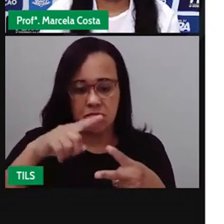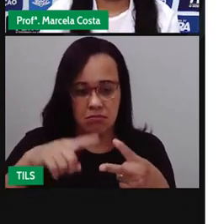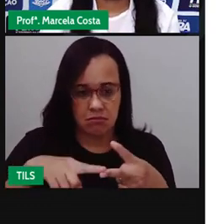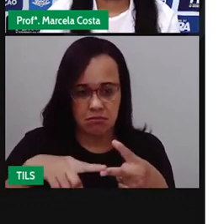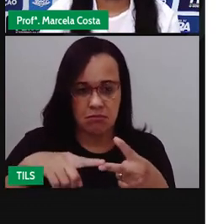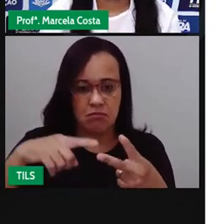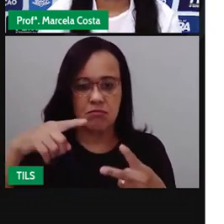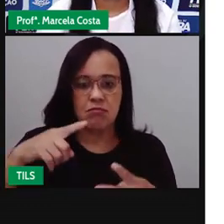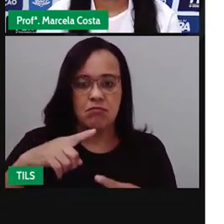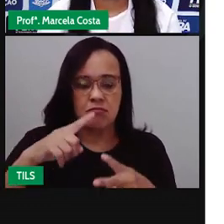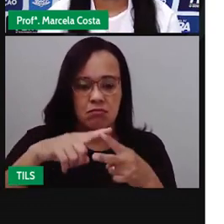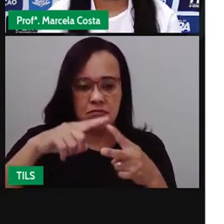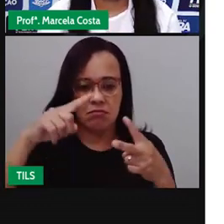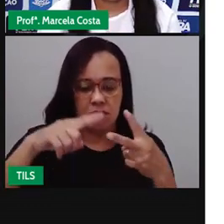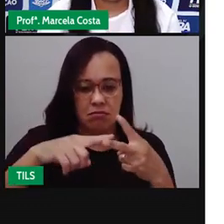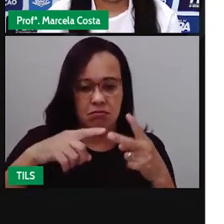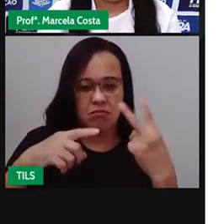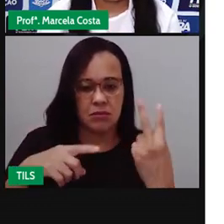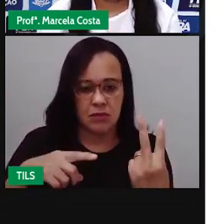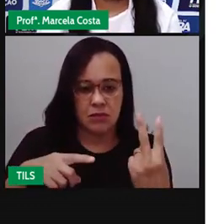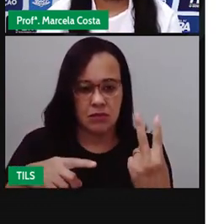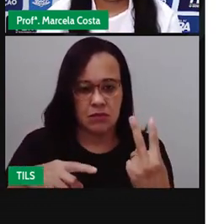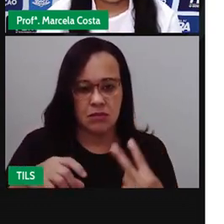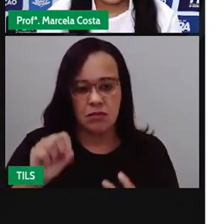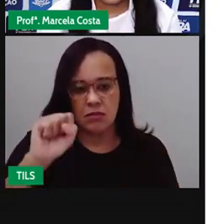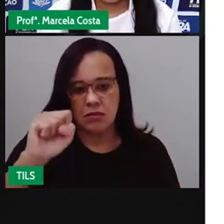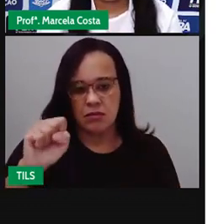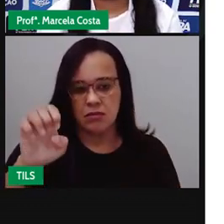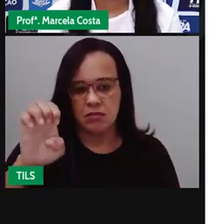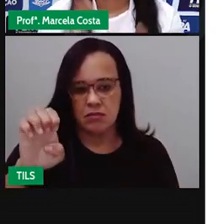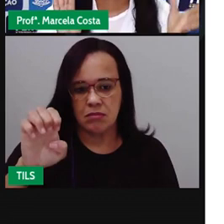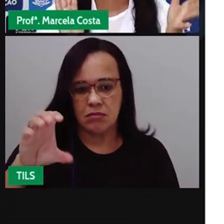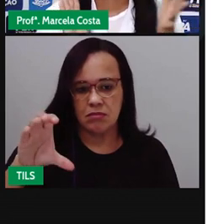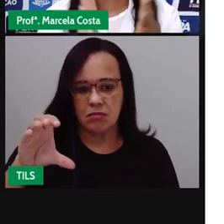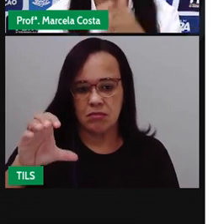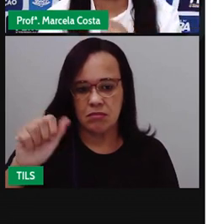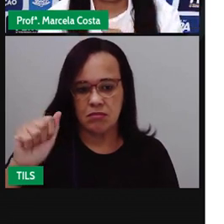Sertão. Olha a outra palavra. Seca.